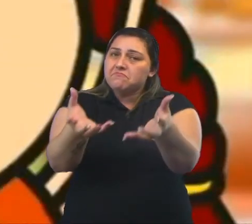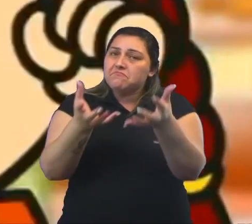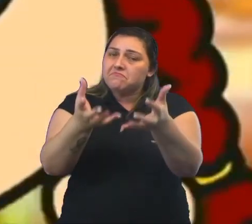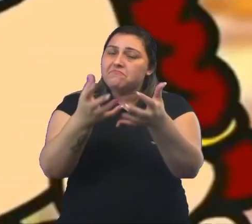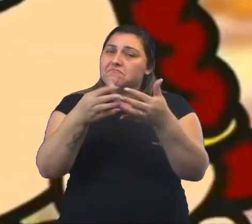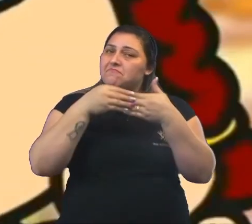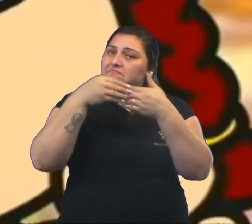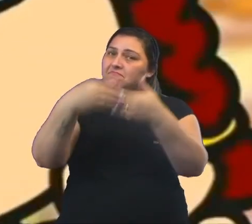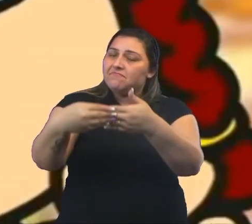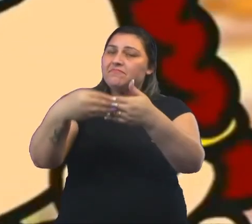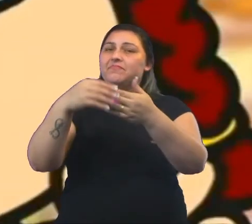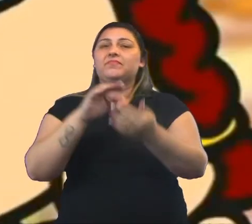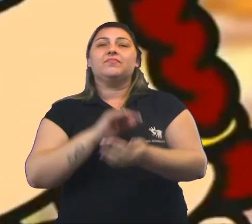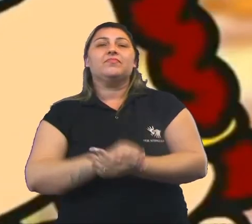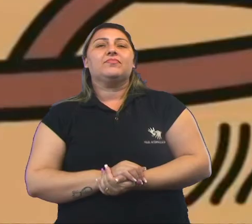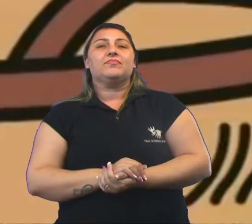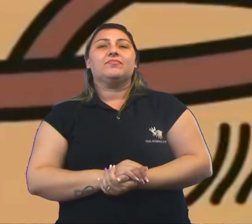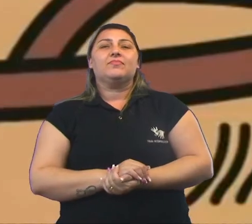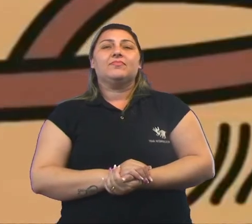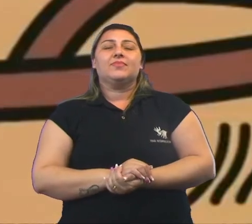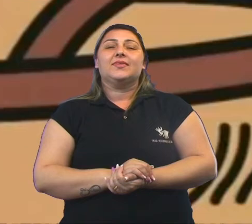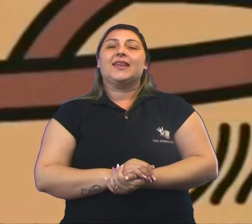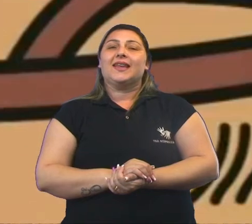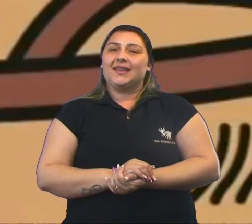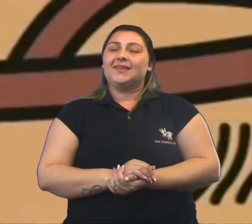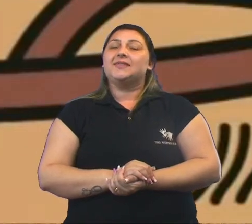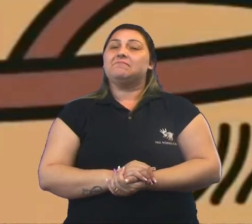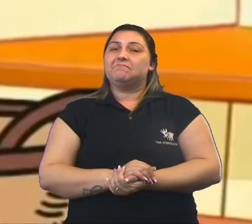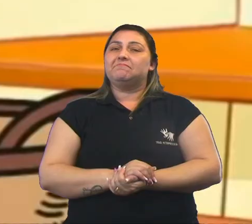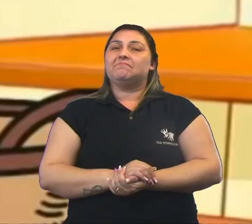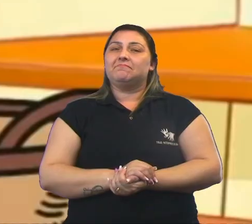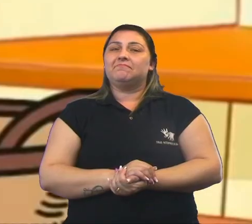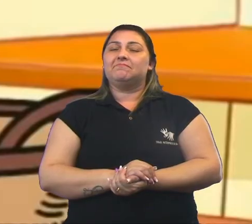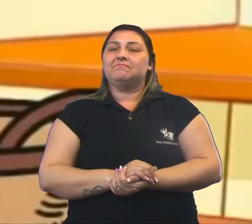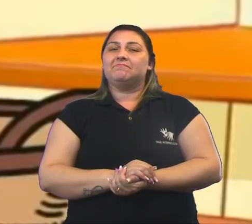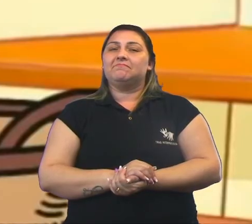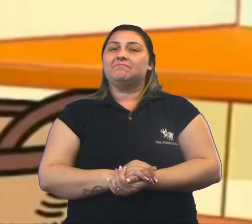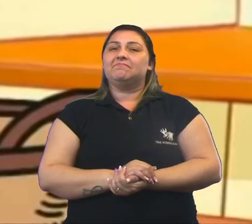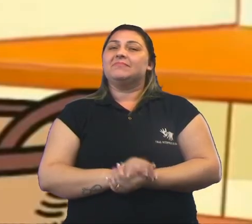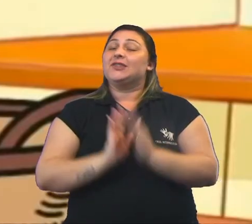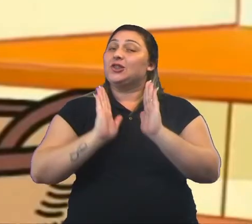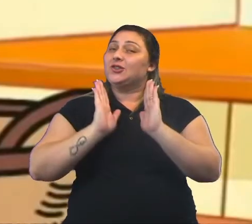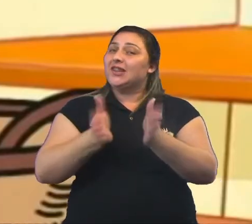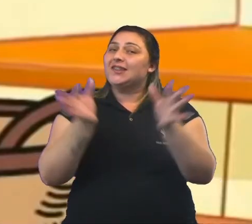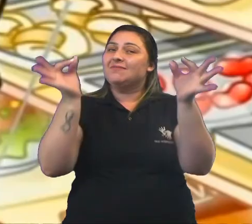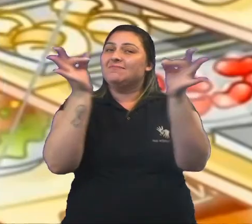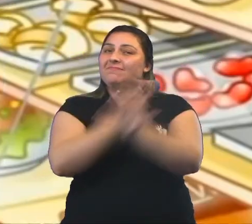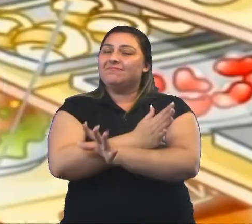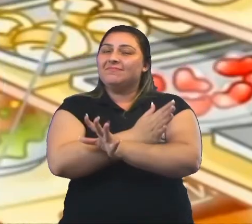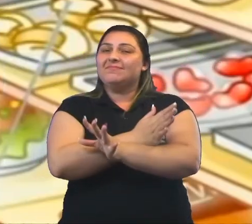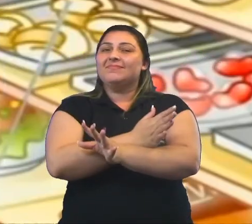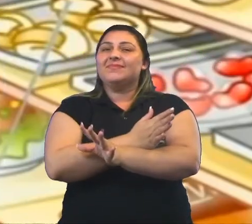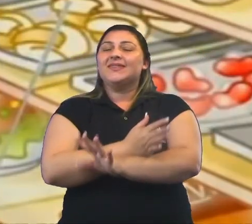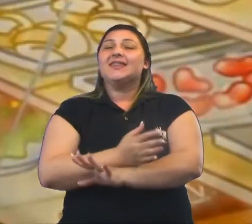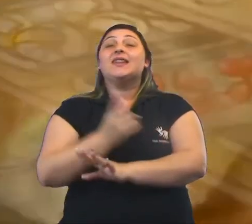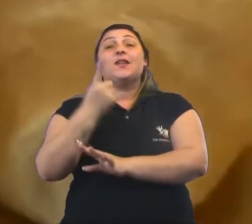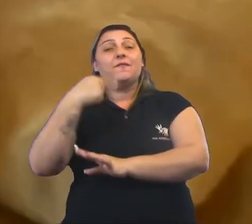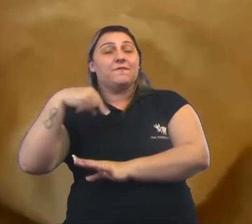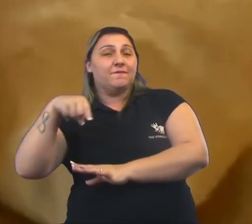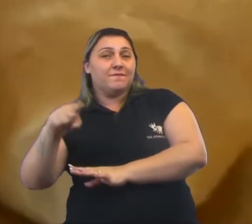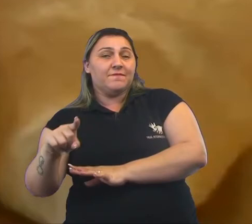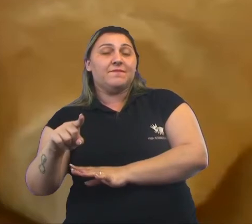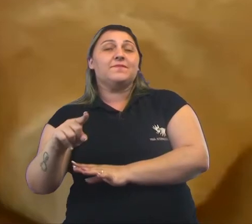também vou levar aquele pãozinho. Lá! É pra já! E lá vou